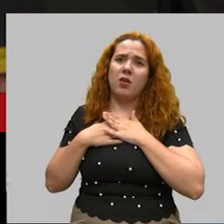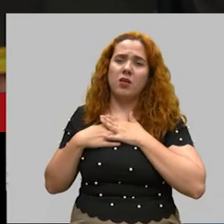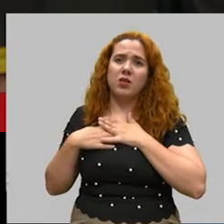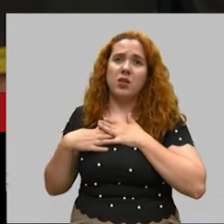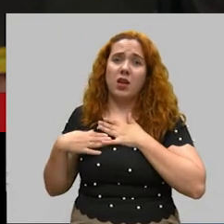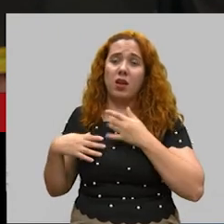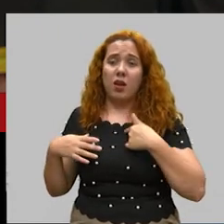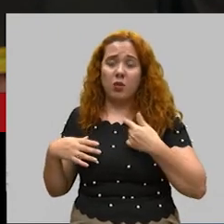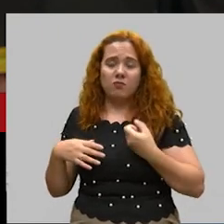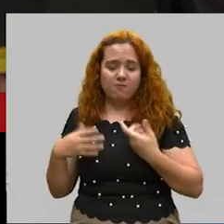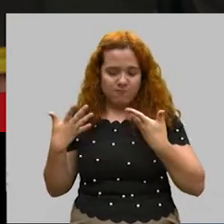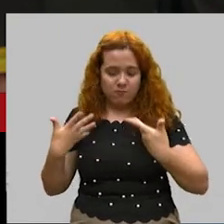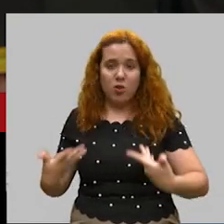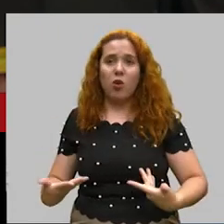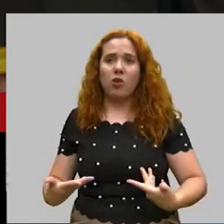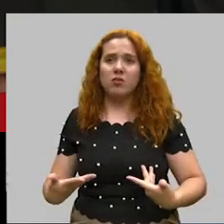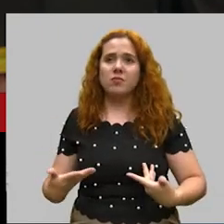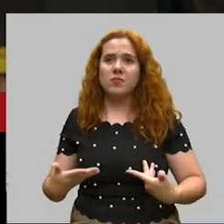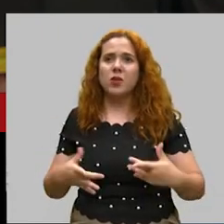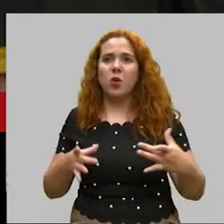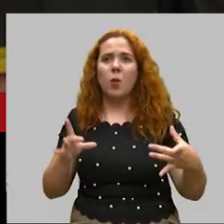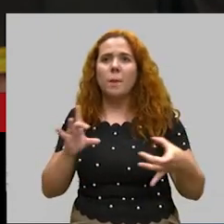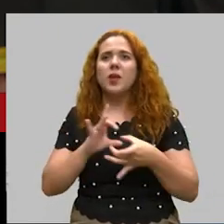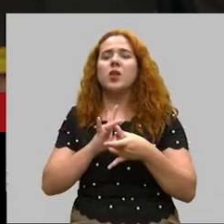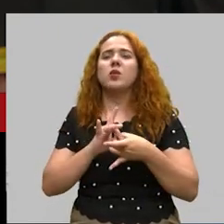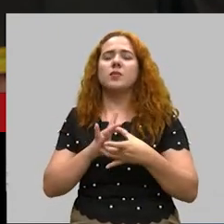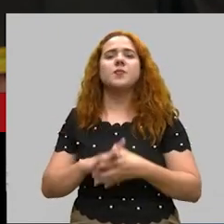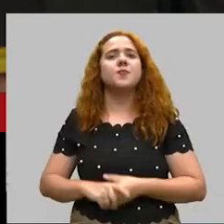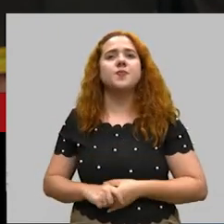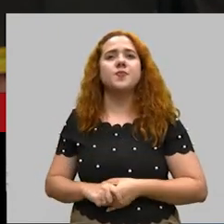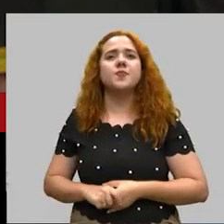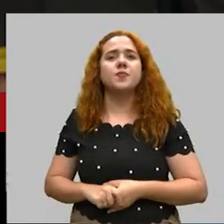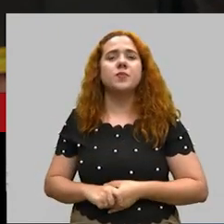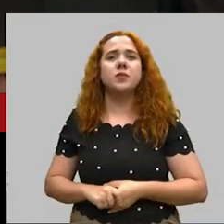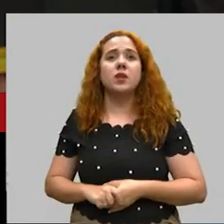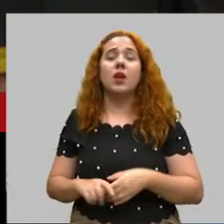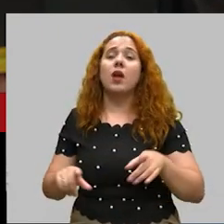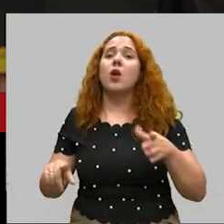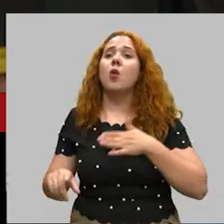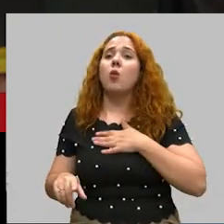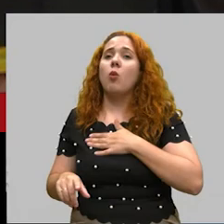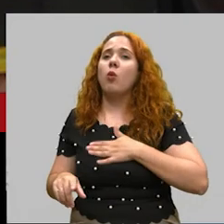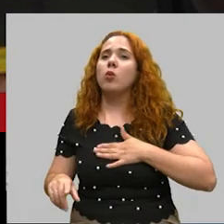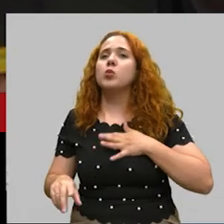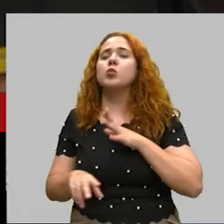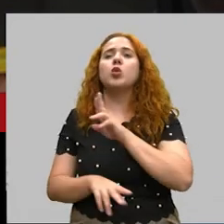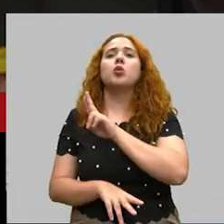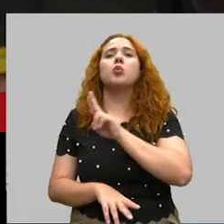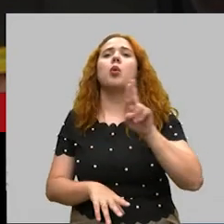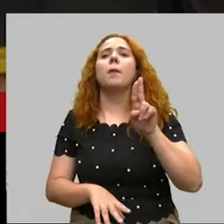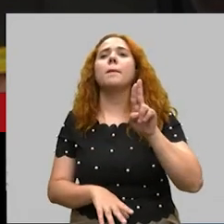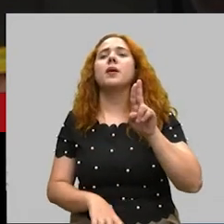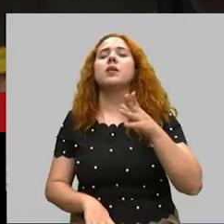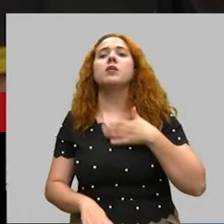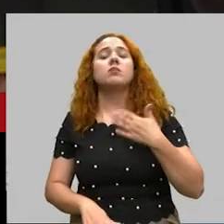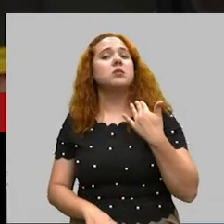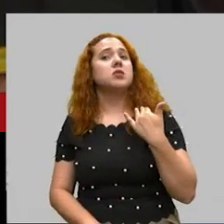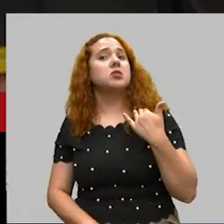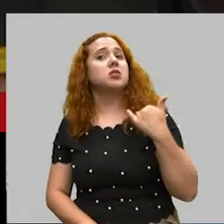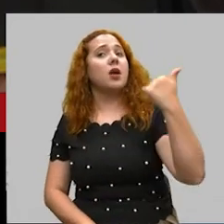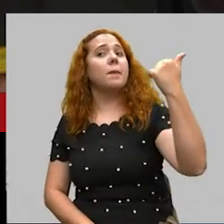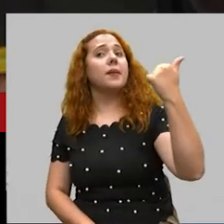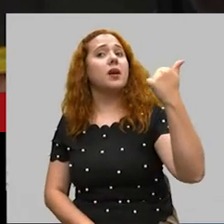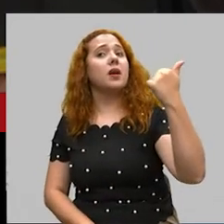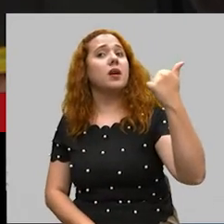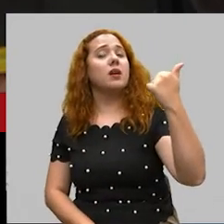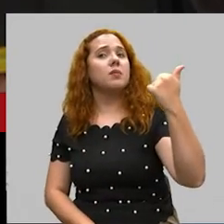nossa essência e é por isso que eu fico com a denominação que eu mais gosto quando me anuncia momentos